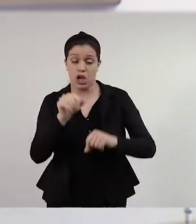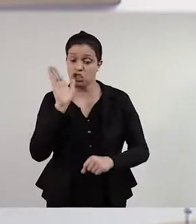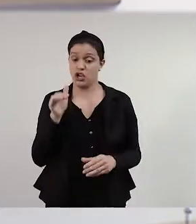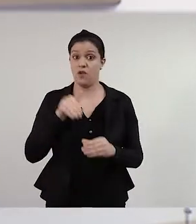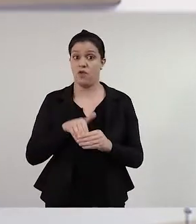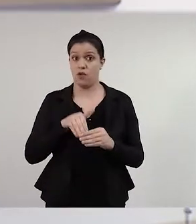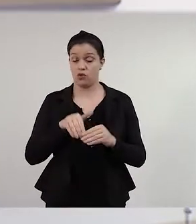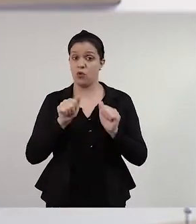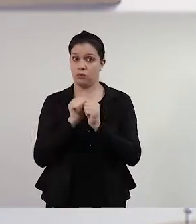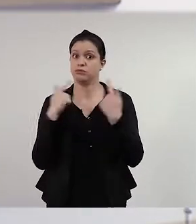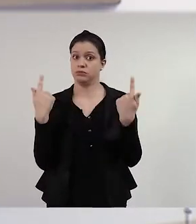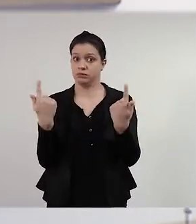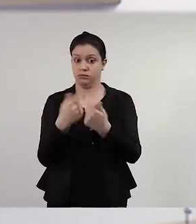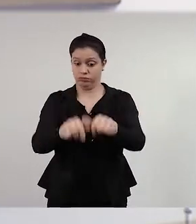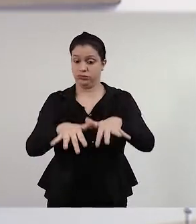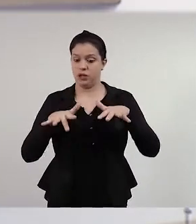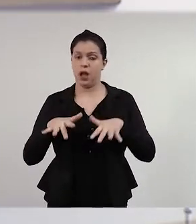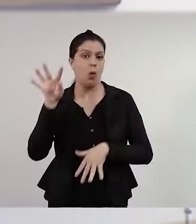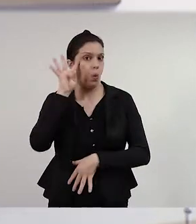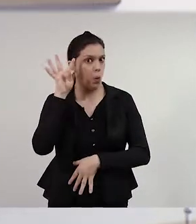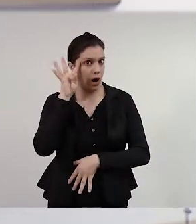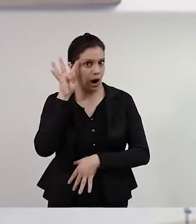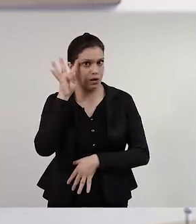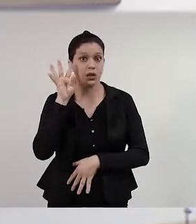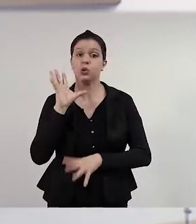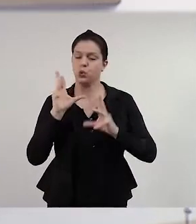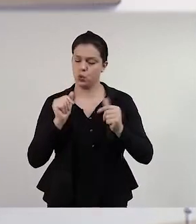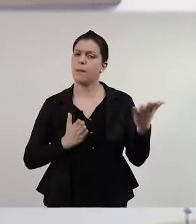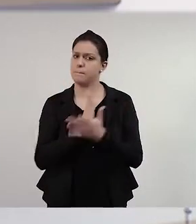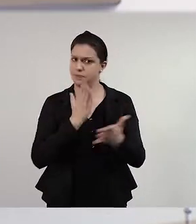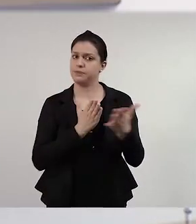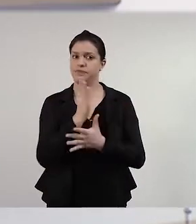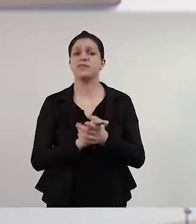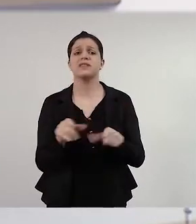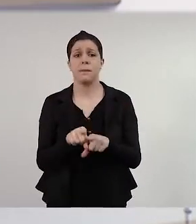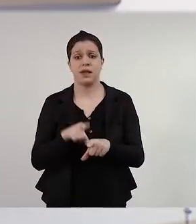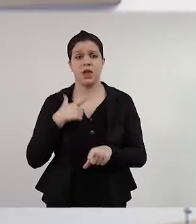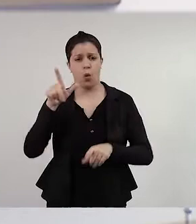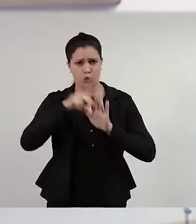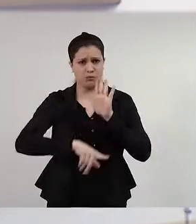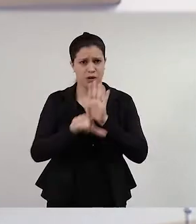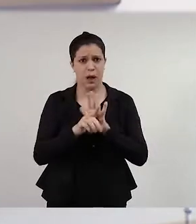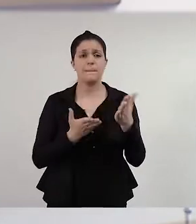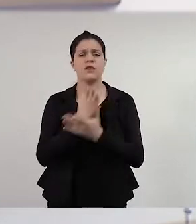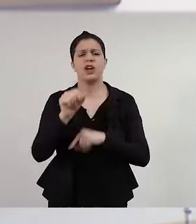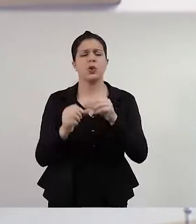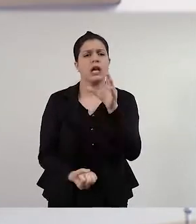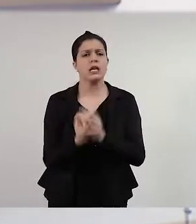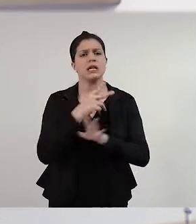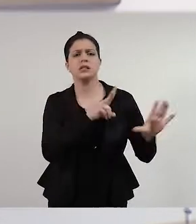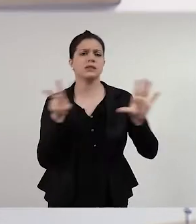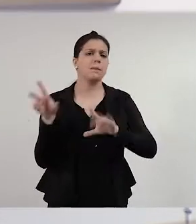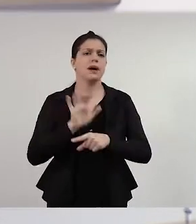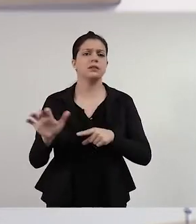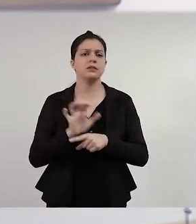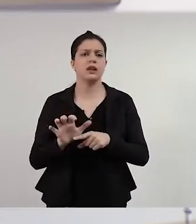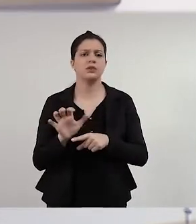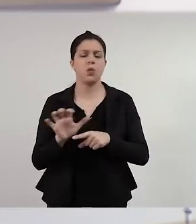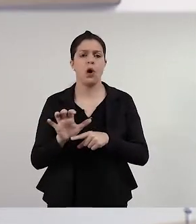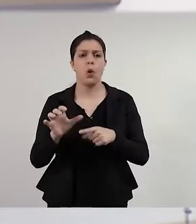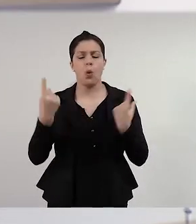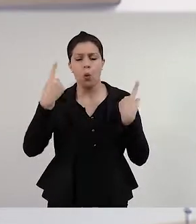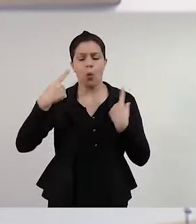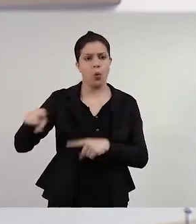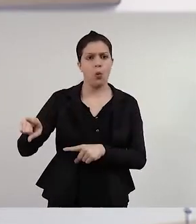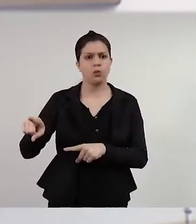ver foram votados em plenário ainda na quarta-feira e todos aprovados. Outro projeto, aprovado pelos parlamentares, cria